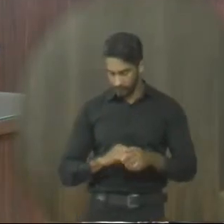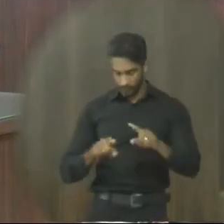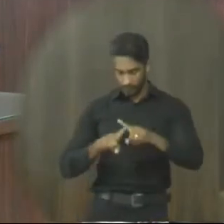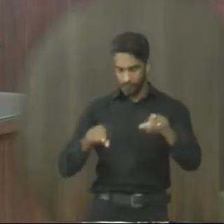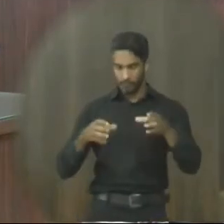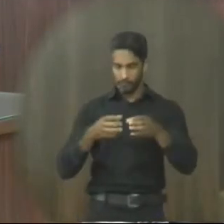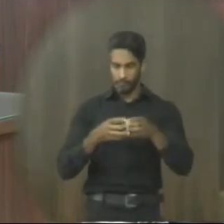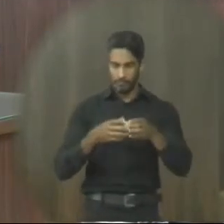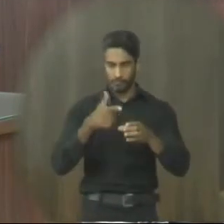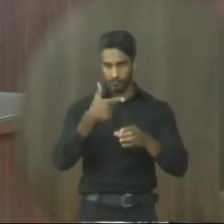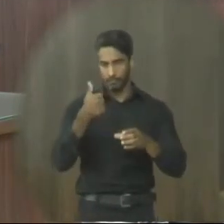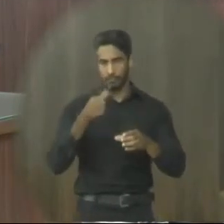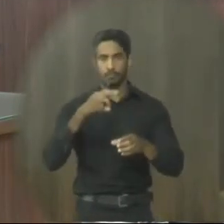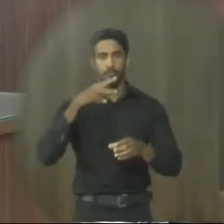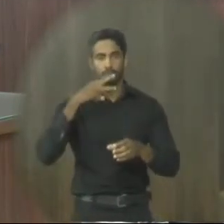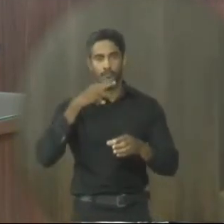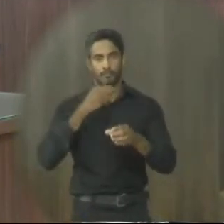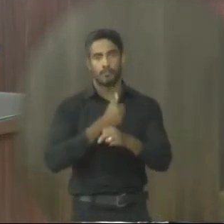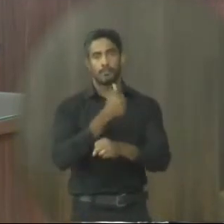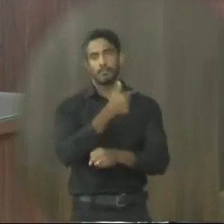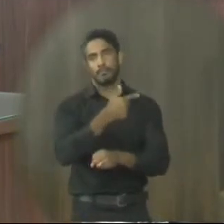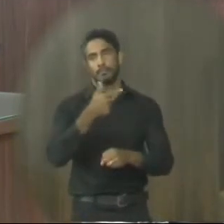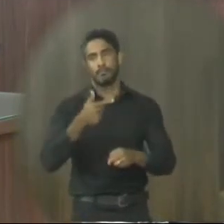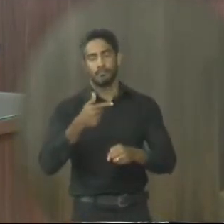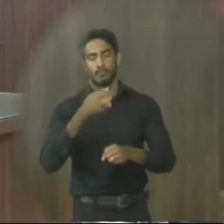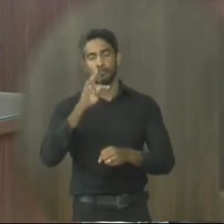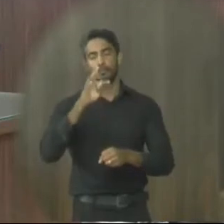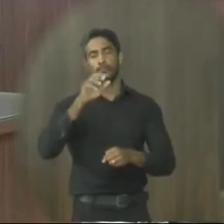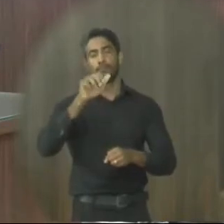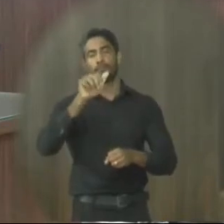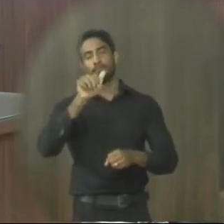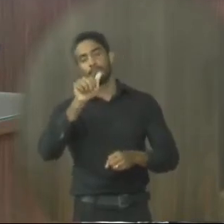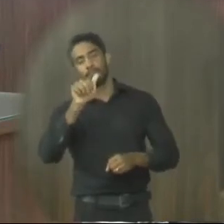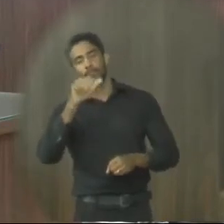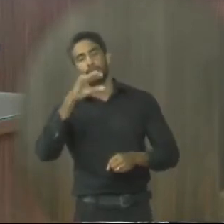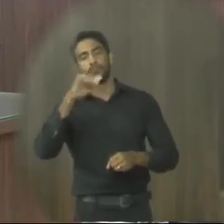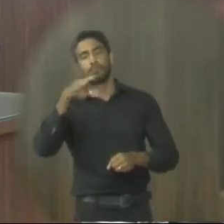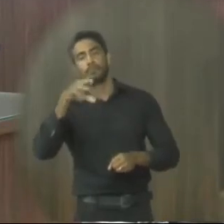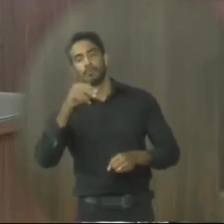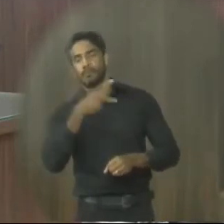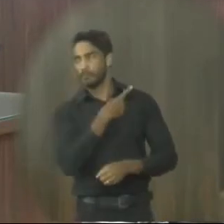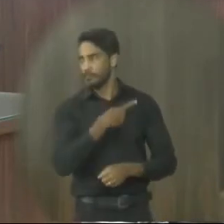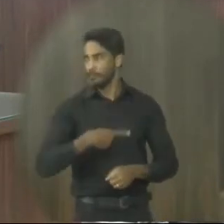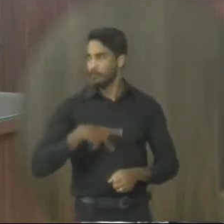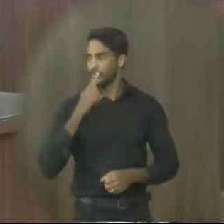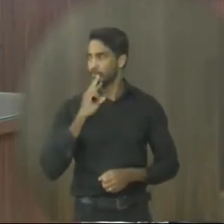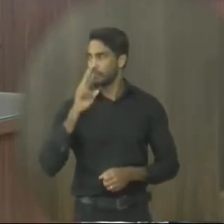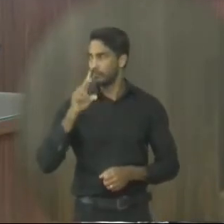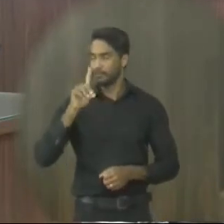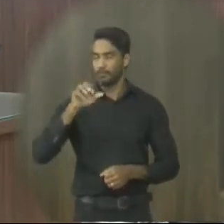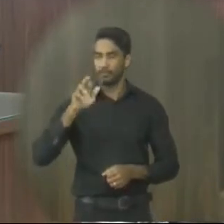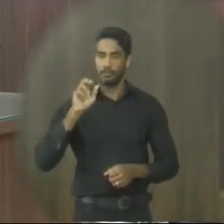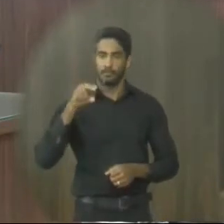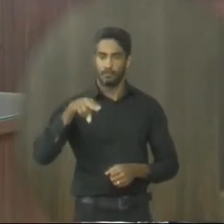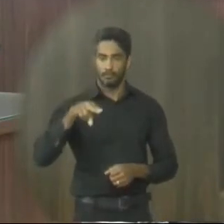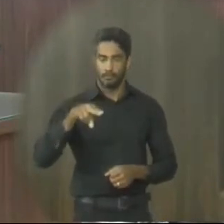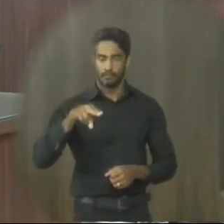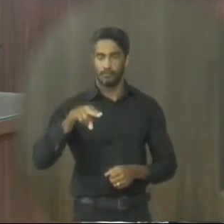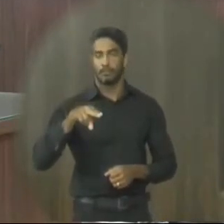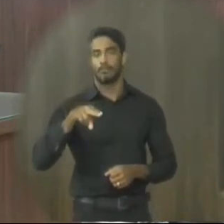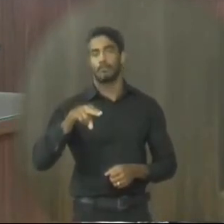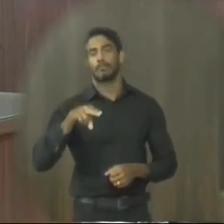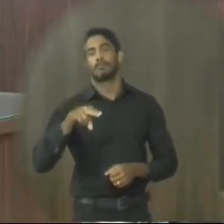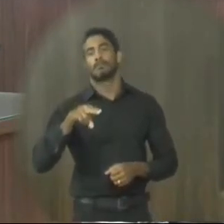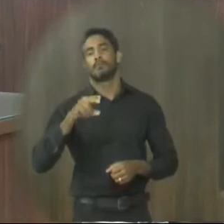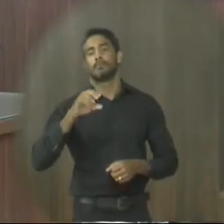Sala de comissão, 21 de março de 2022, Tarcísio Mendes, José Tarcísio Mendes, presidente, relator, Derlan Miranda dos Reis, membro,